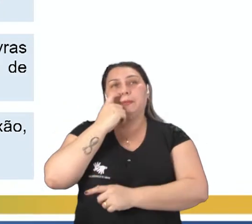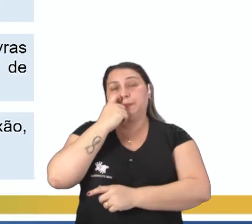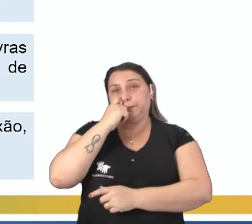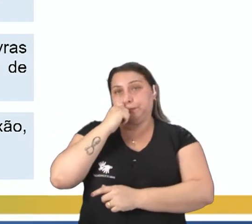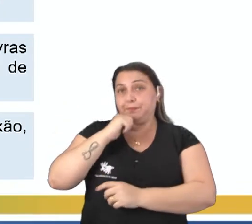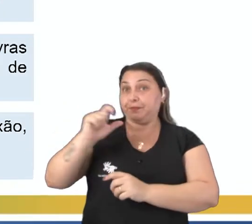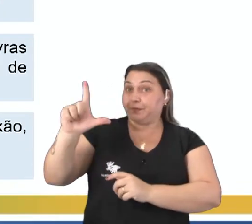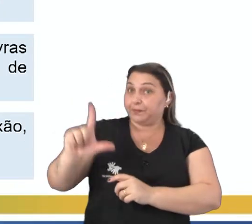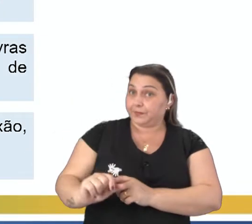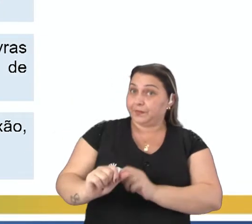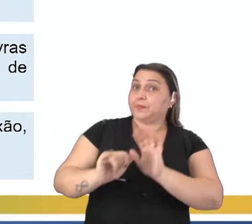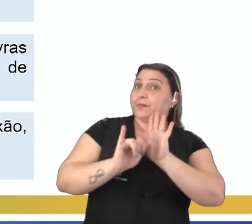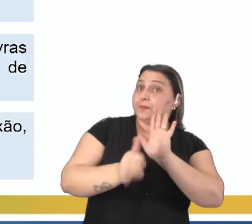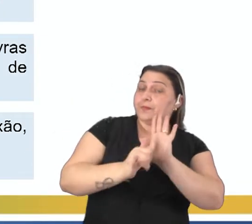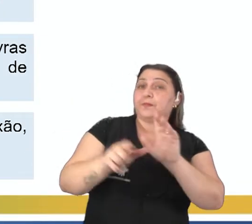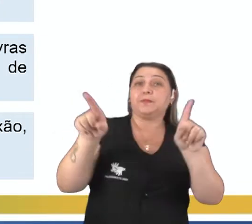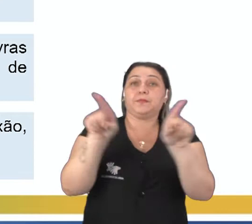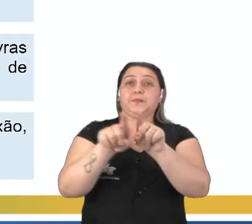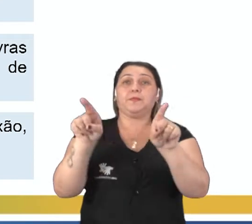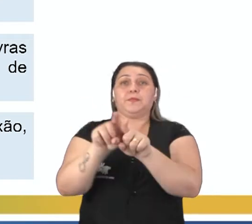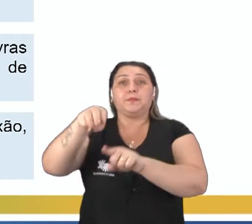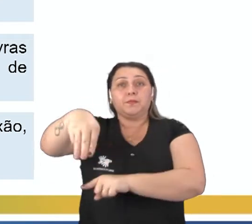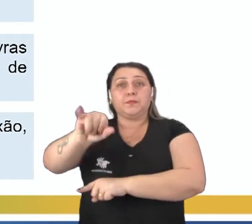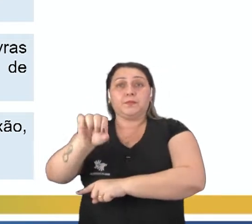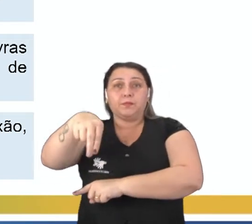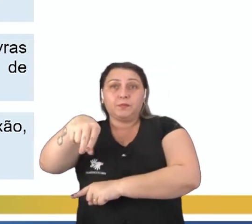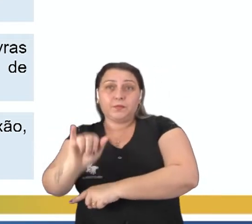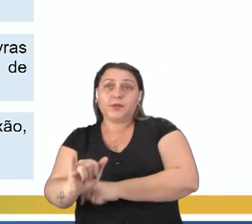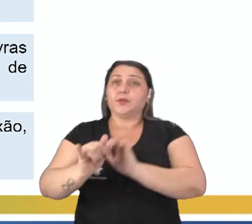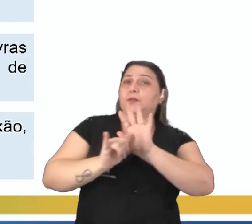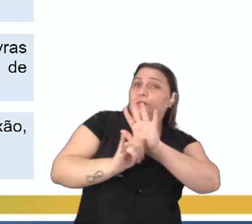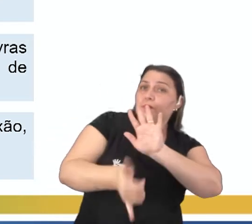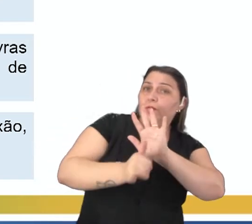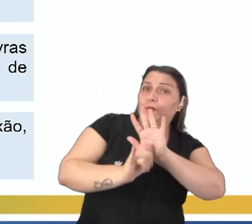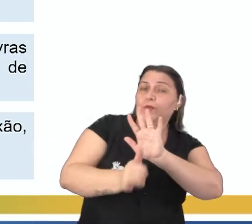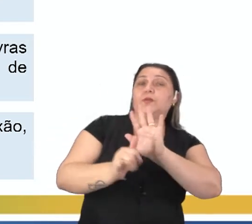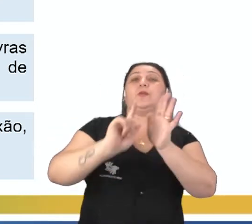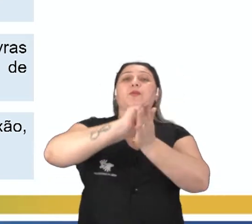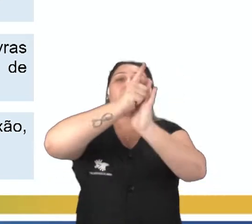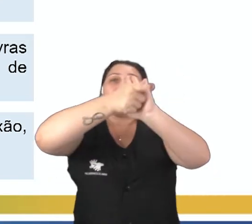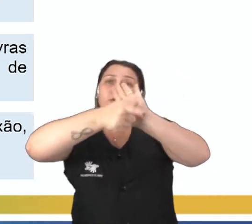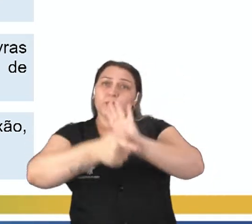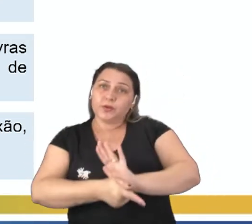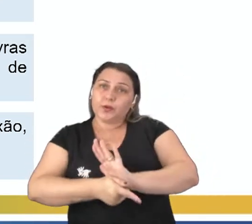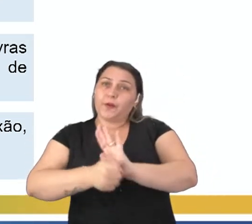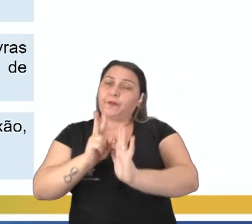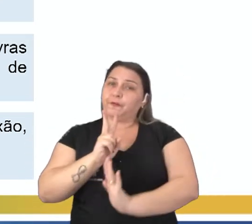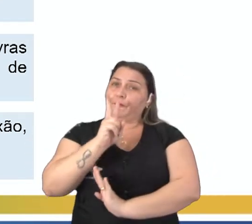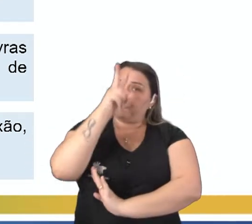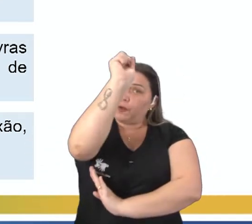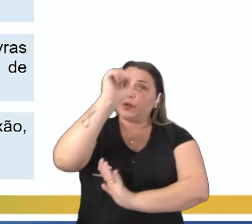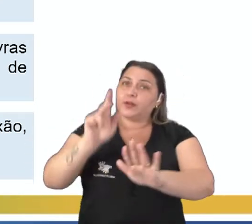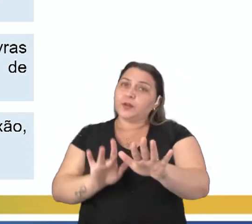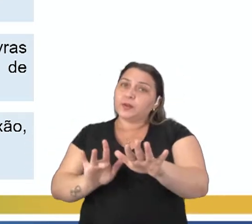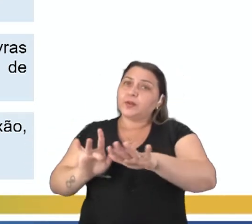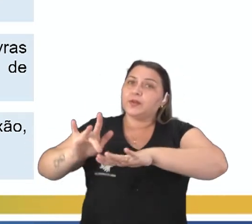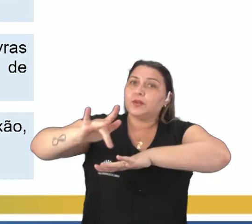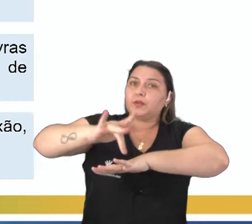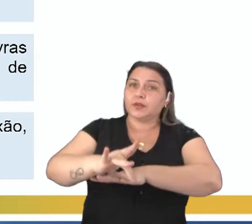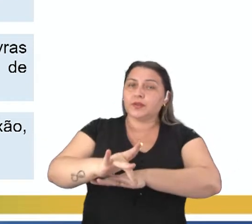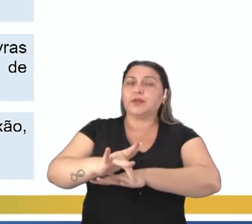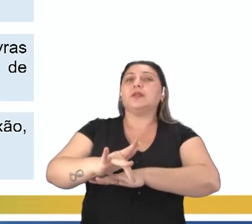O microconto também é chamado de mini-conto. Esse gênero ganhou força com as redes